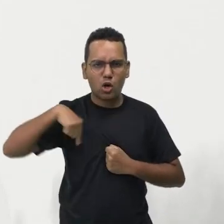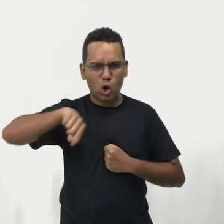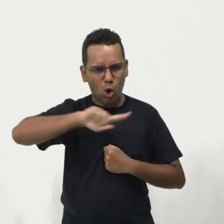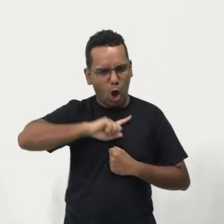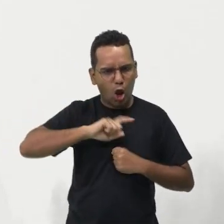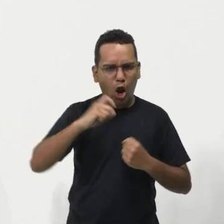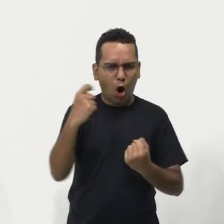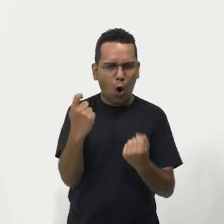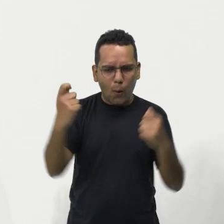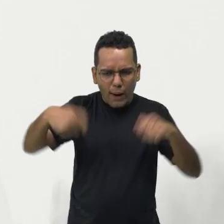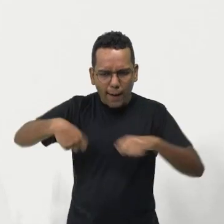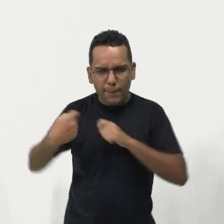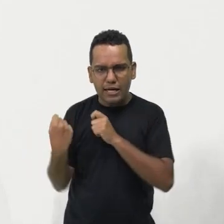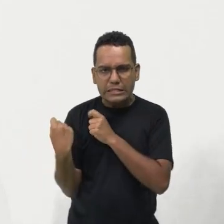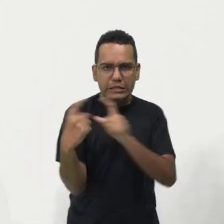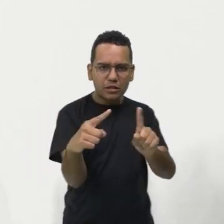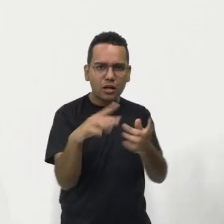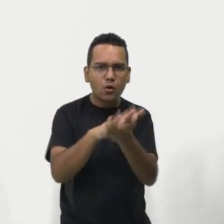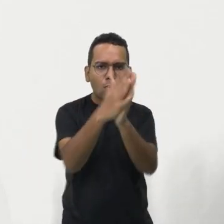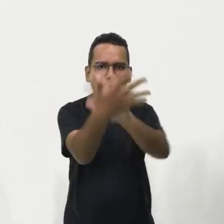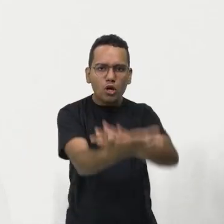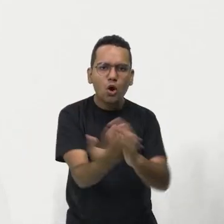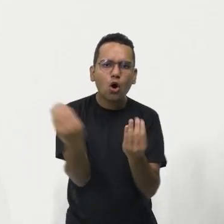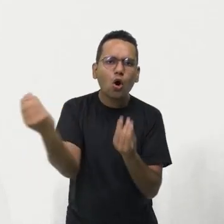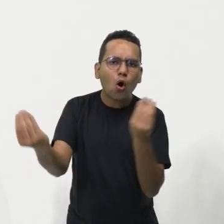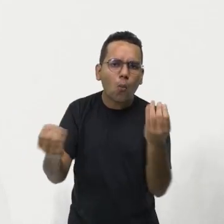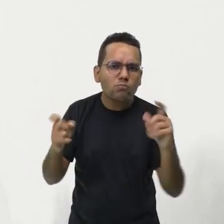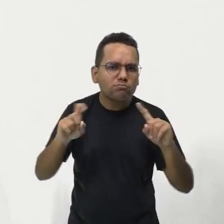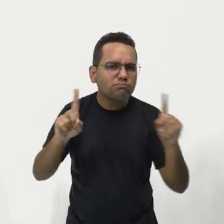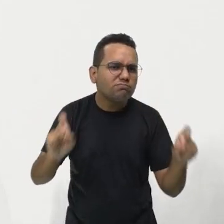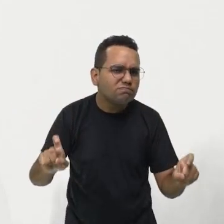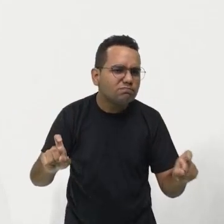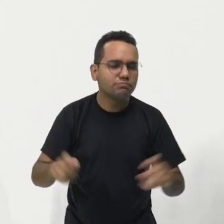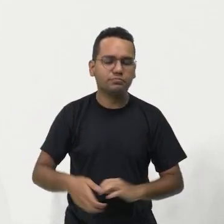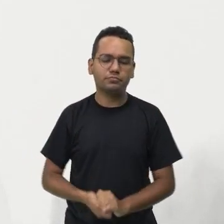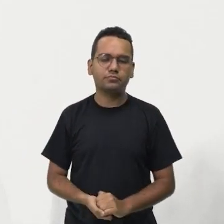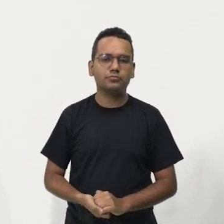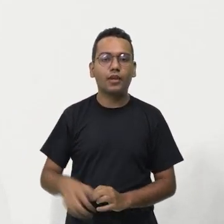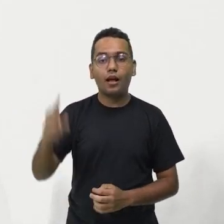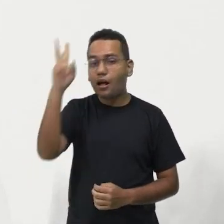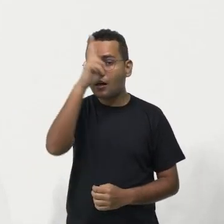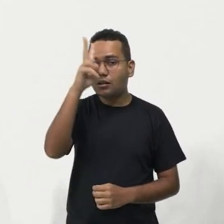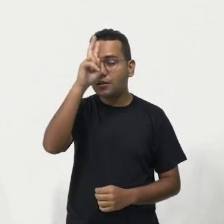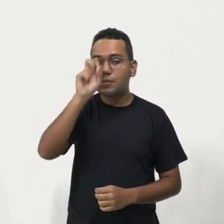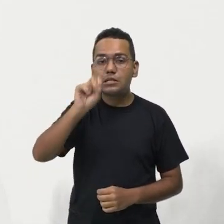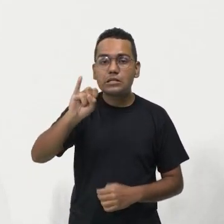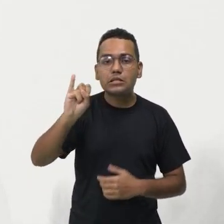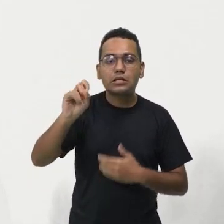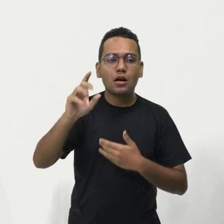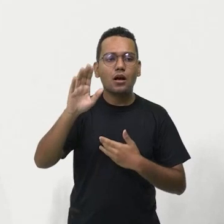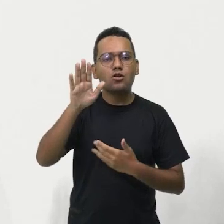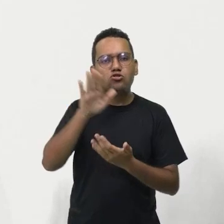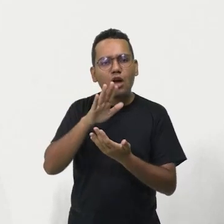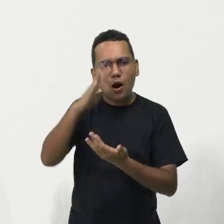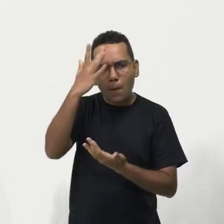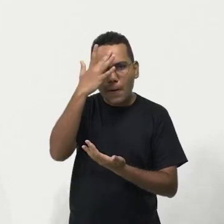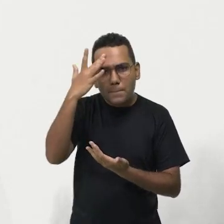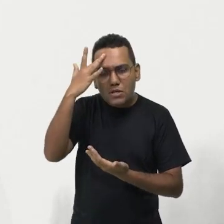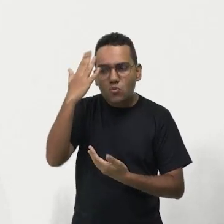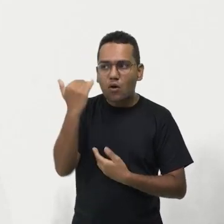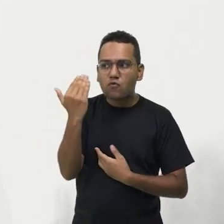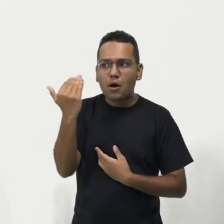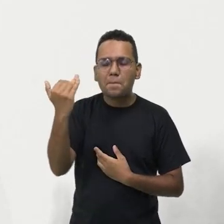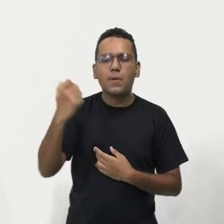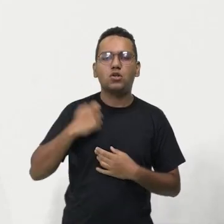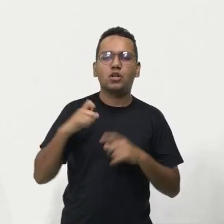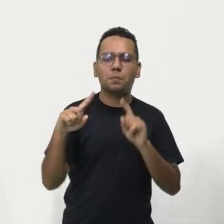no mundo real, como poderíamos derrotá-lo? Observe que quando um autor, quando alguém que está escrevendo um texto, coloca uma interrogação,